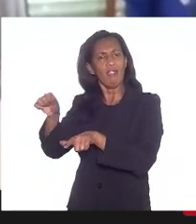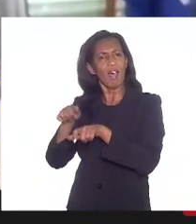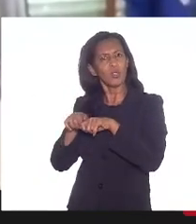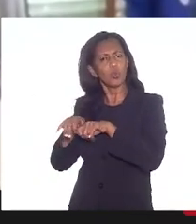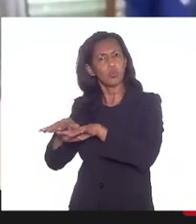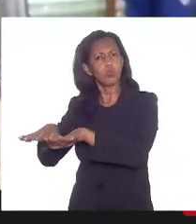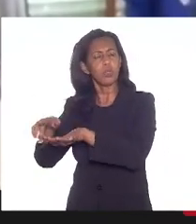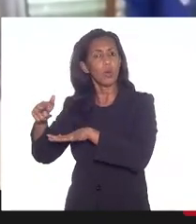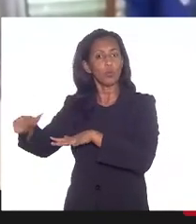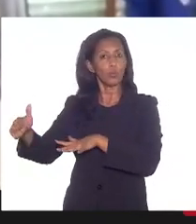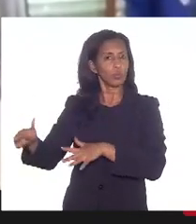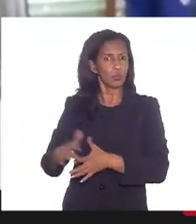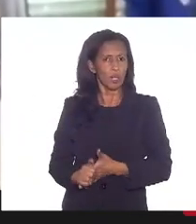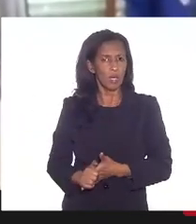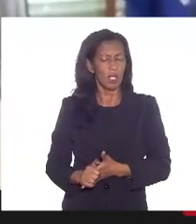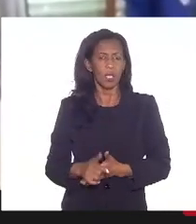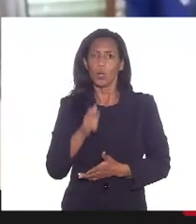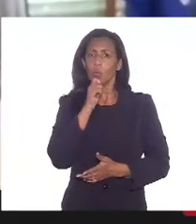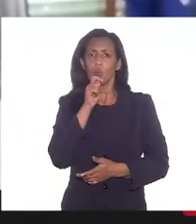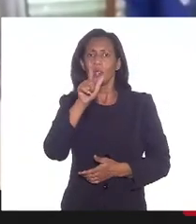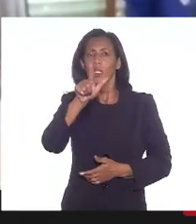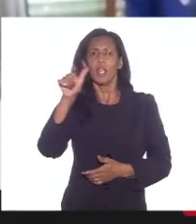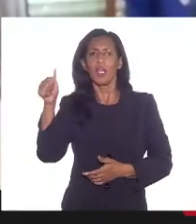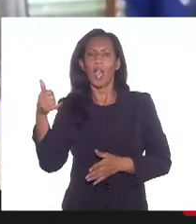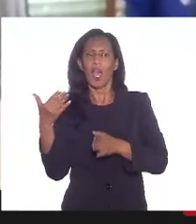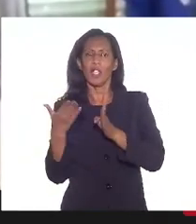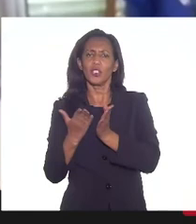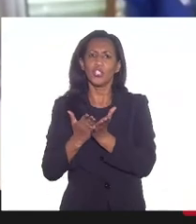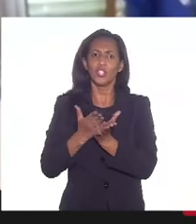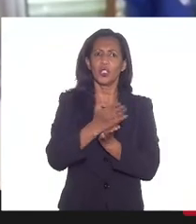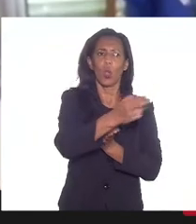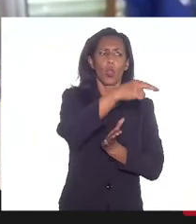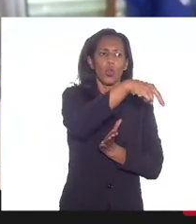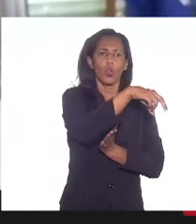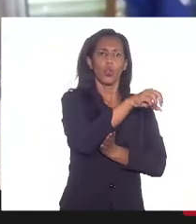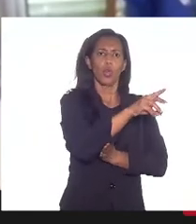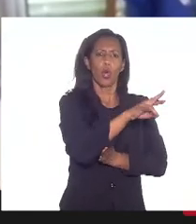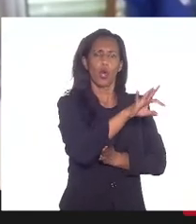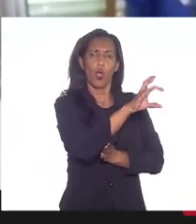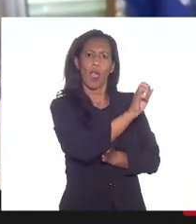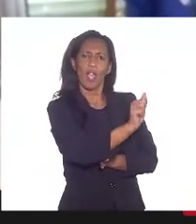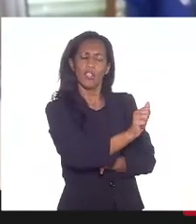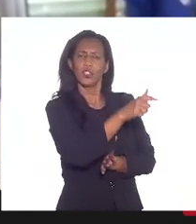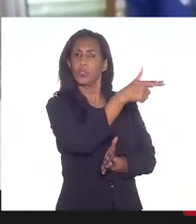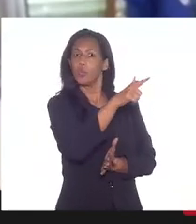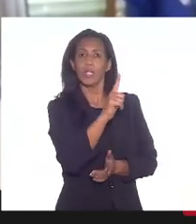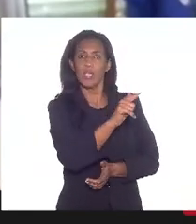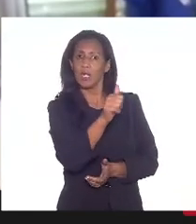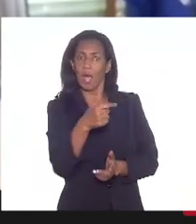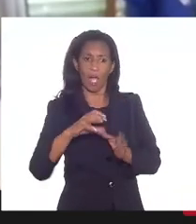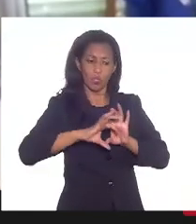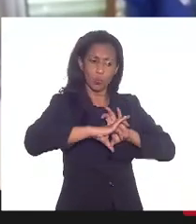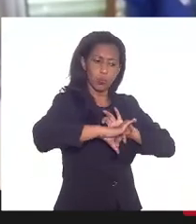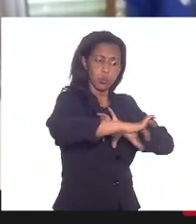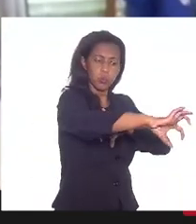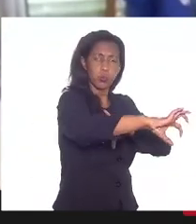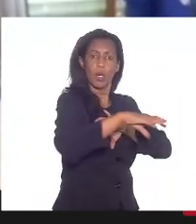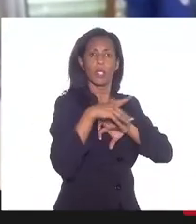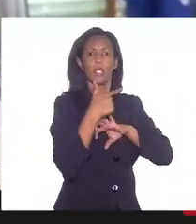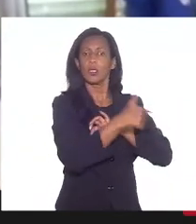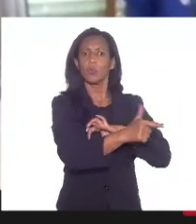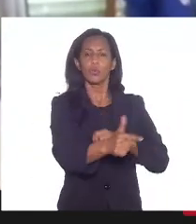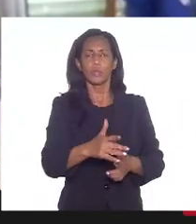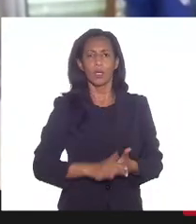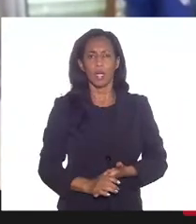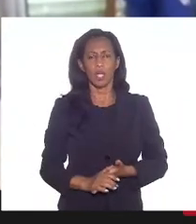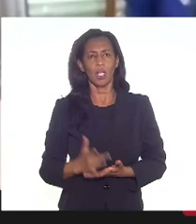tenha gás chegando, um ramal indo ao noroeste, a Itaperuna. Eu já fiz até alguns desenhos nesse sentido. Eu acho que o que